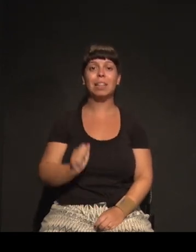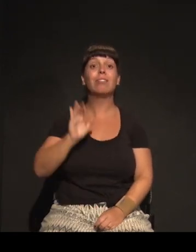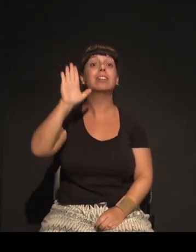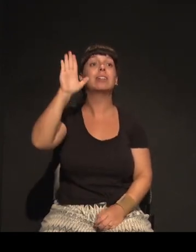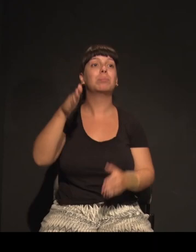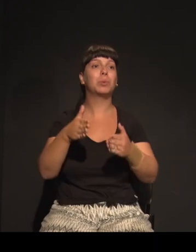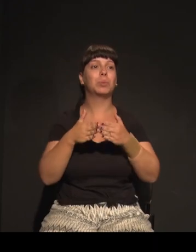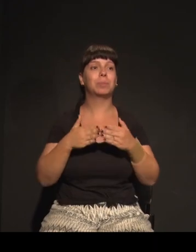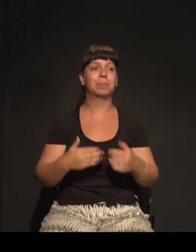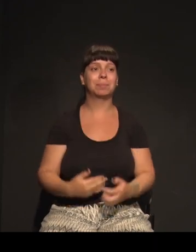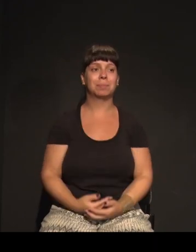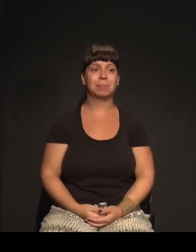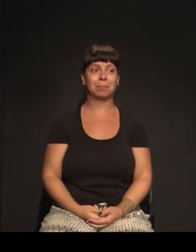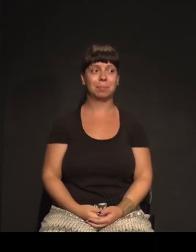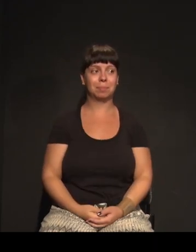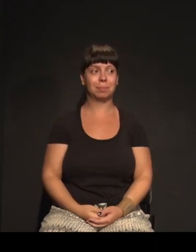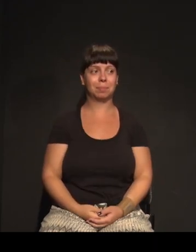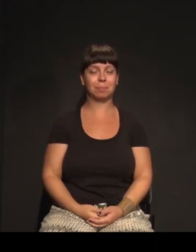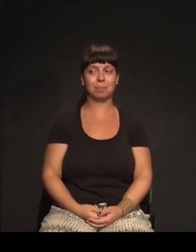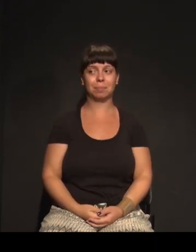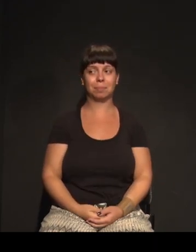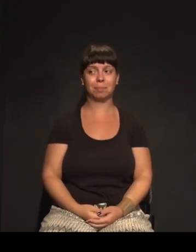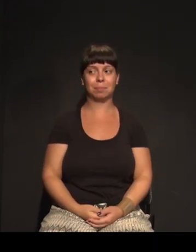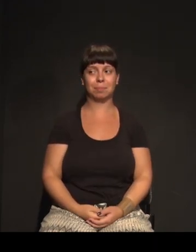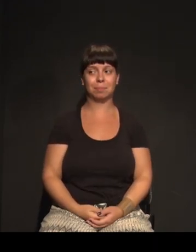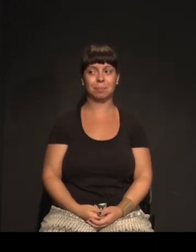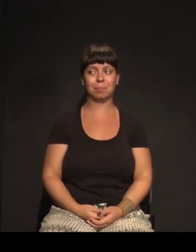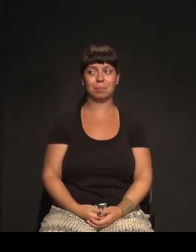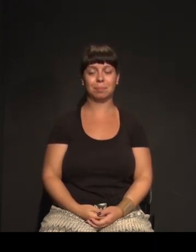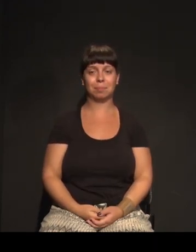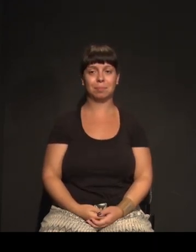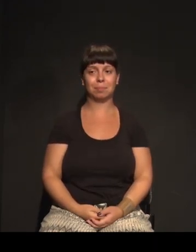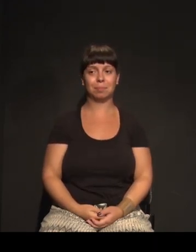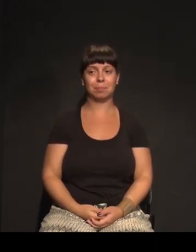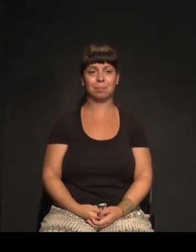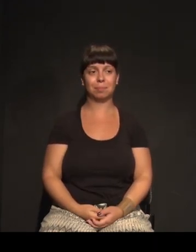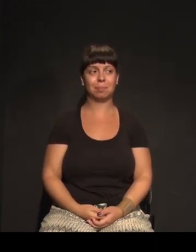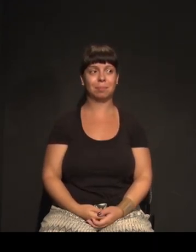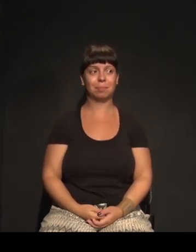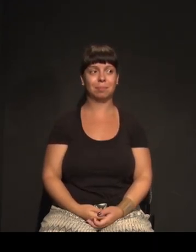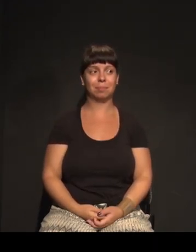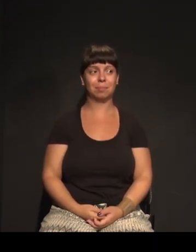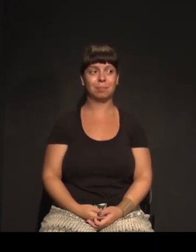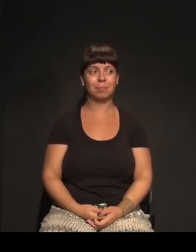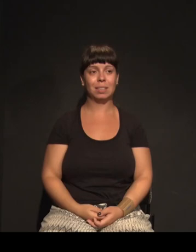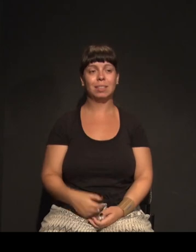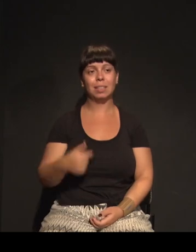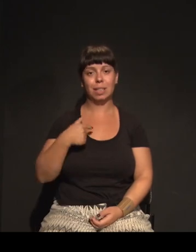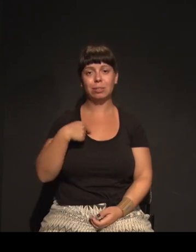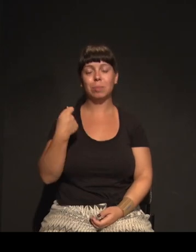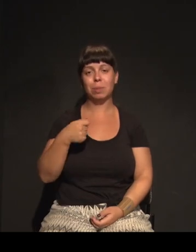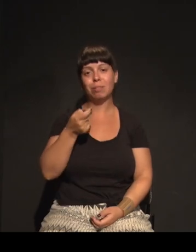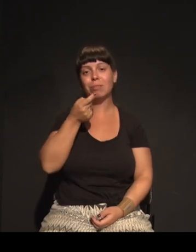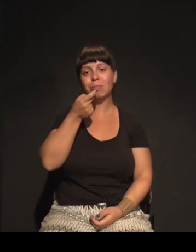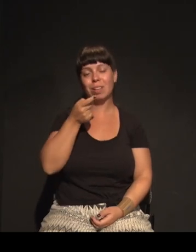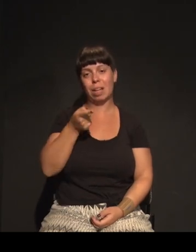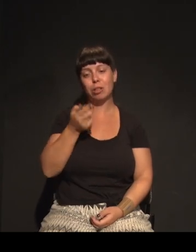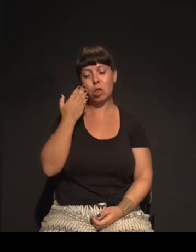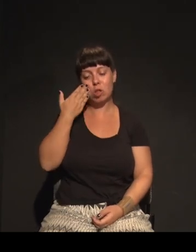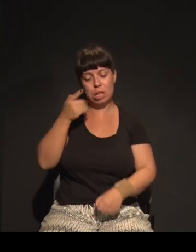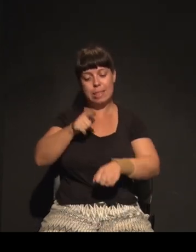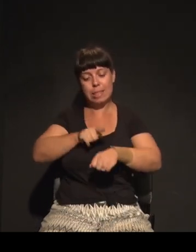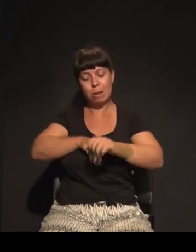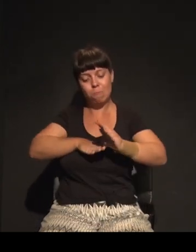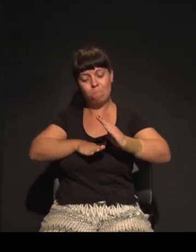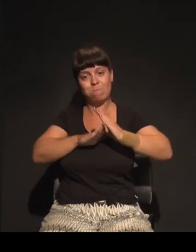favor né a gente eu não poderia deixar de citar a isso eu sei que já acabou o tempo não é mais a